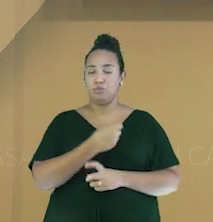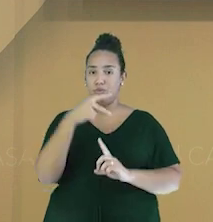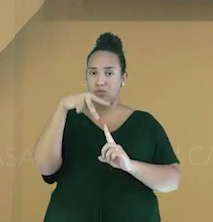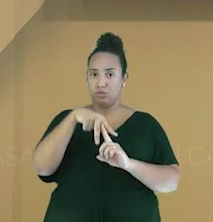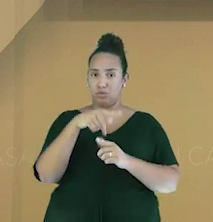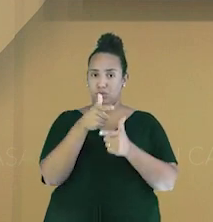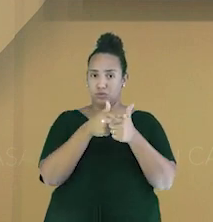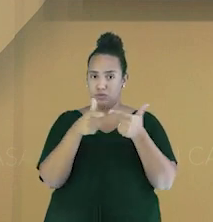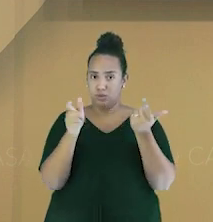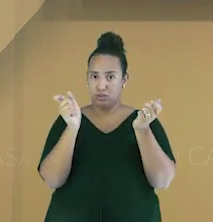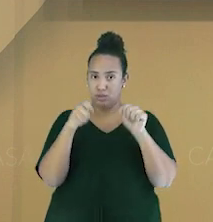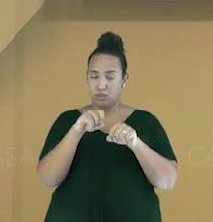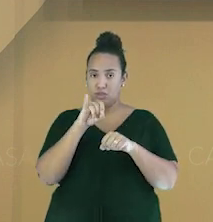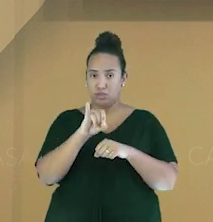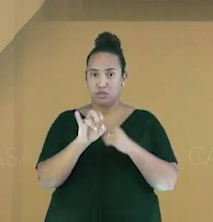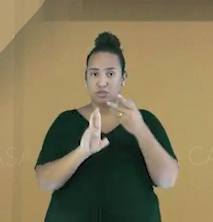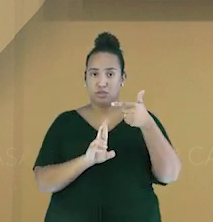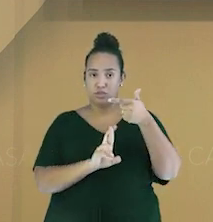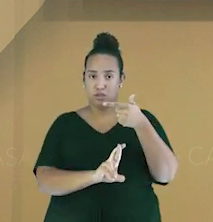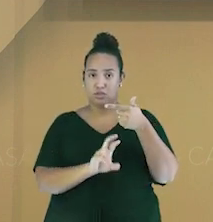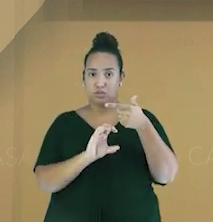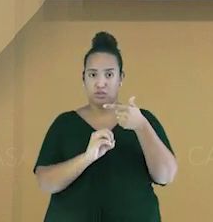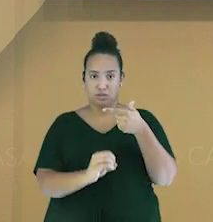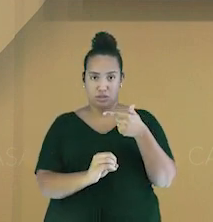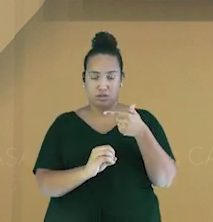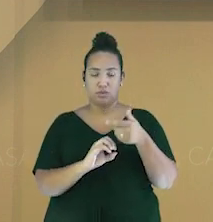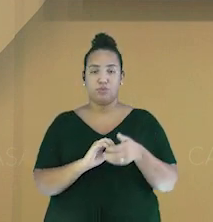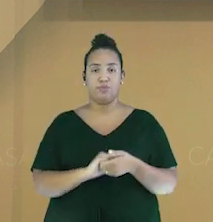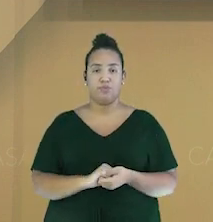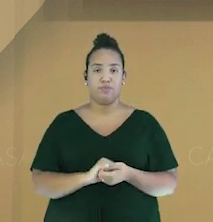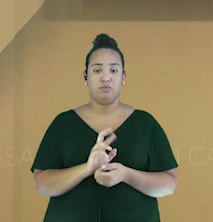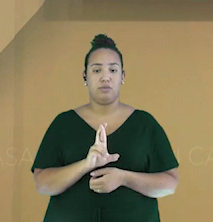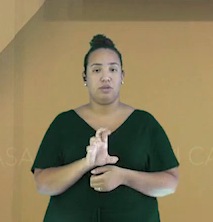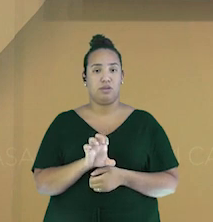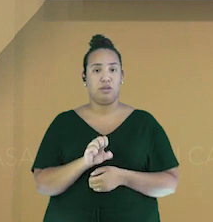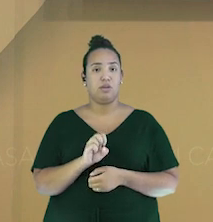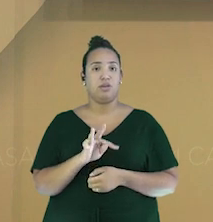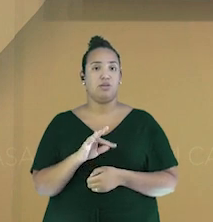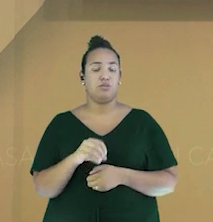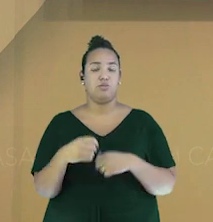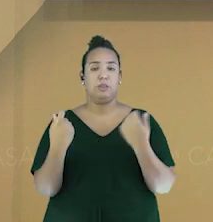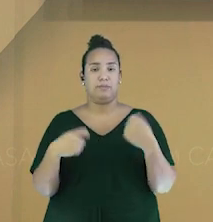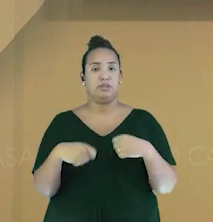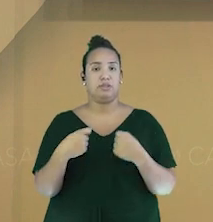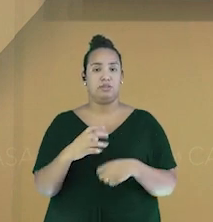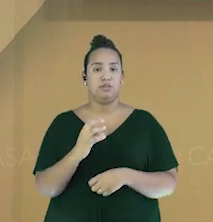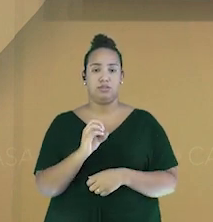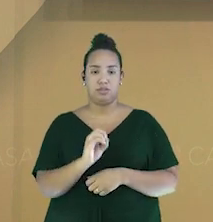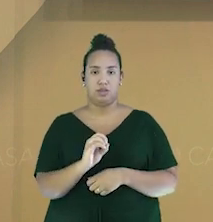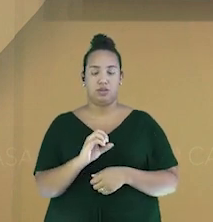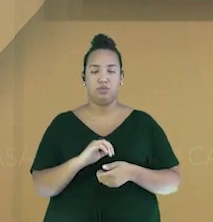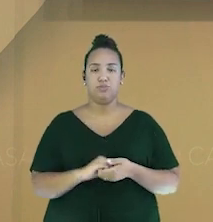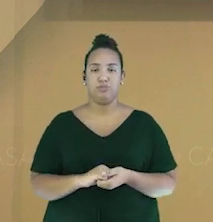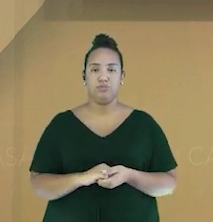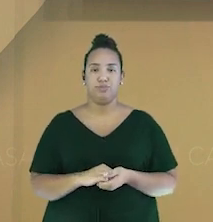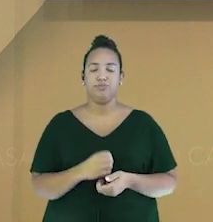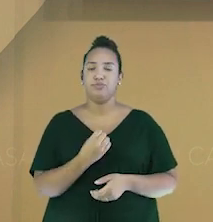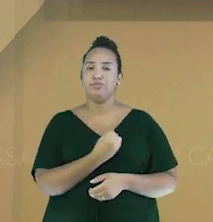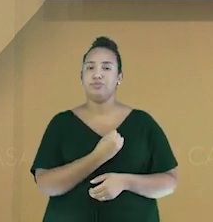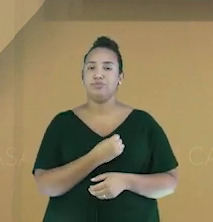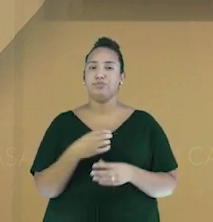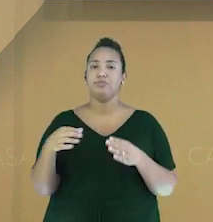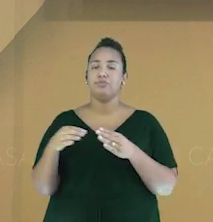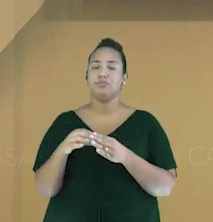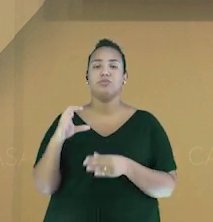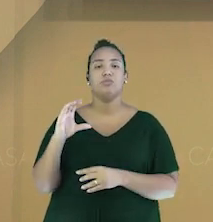entre eles for exata, ou seja, se o resto da divisão for igual a zero. Números compostos são